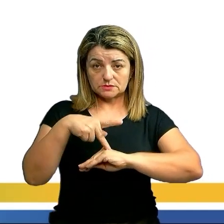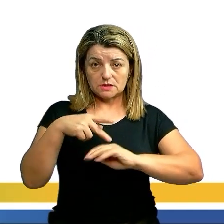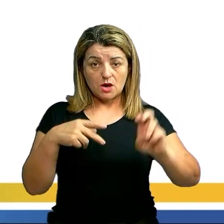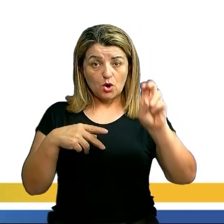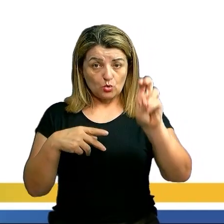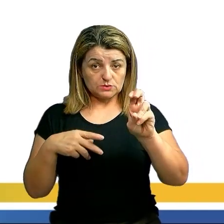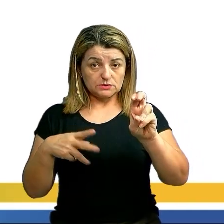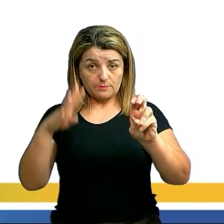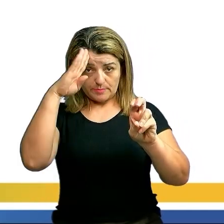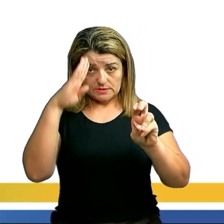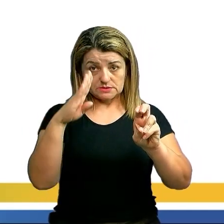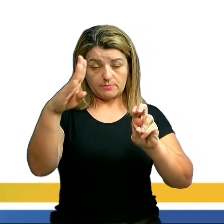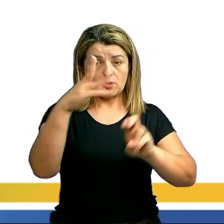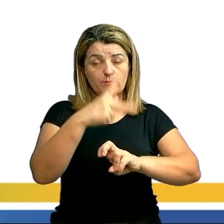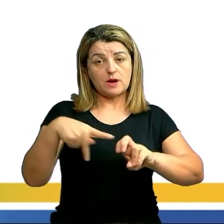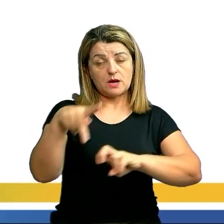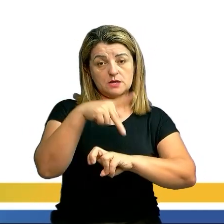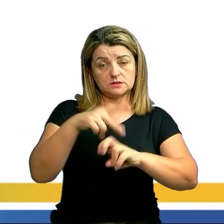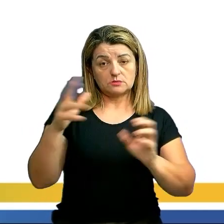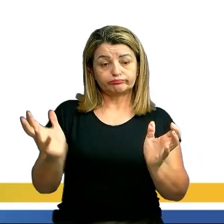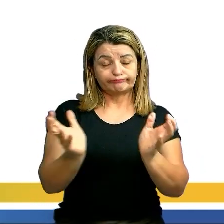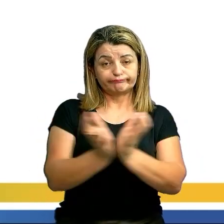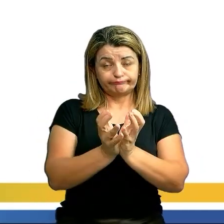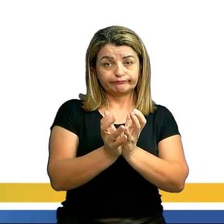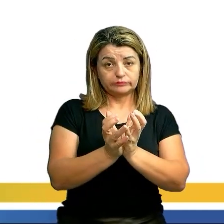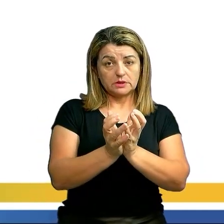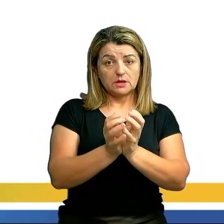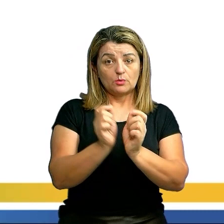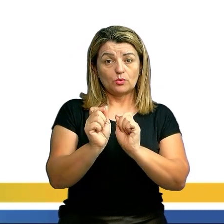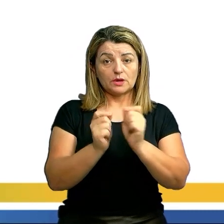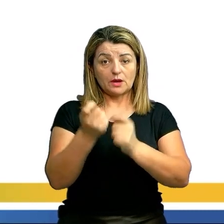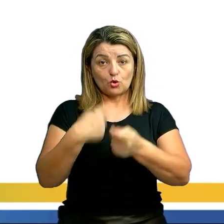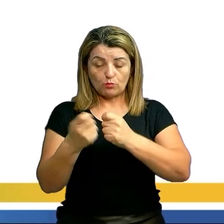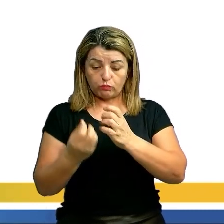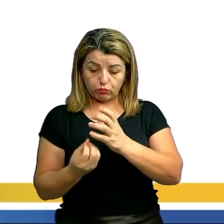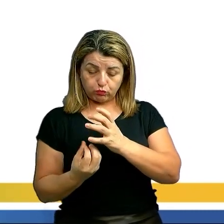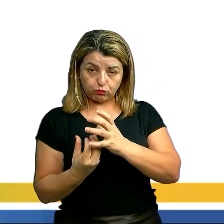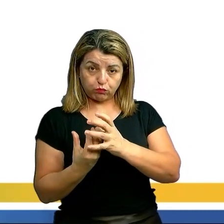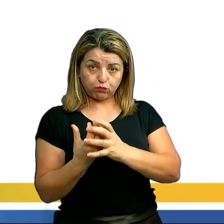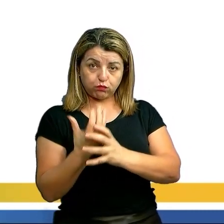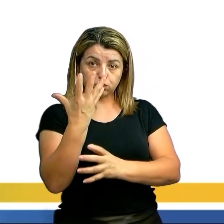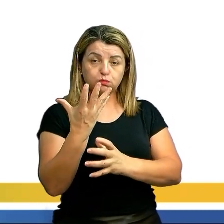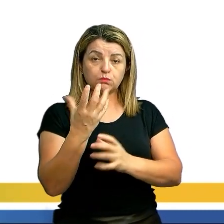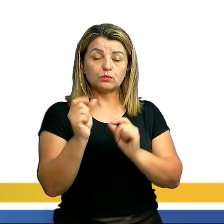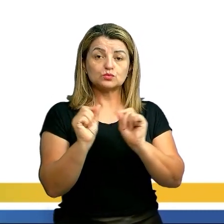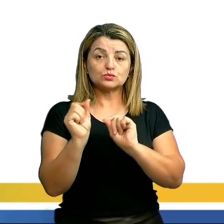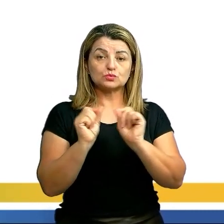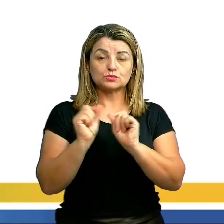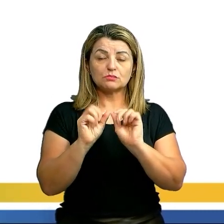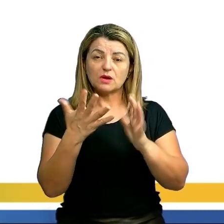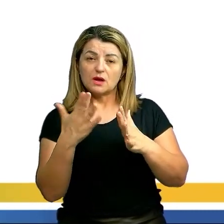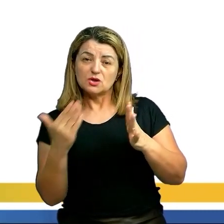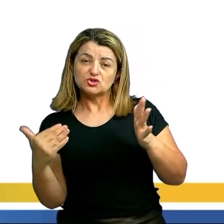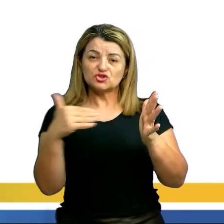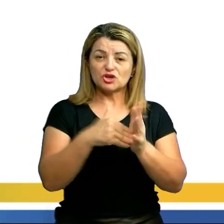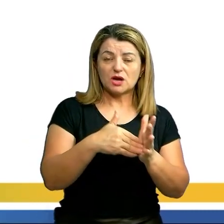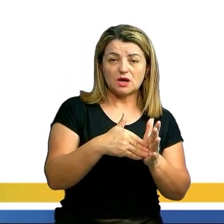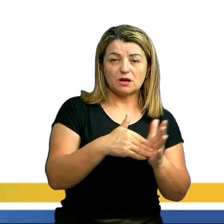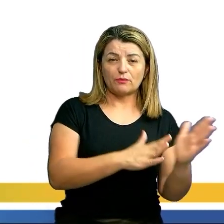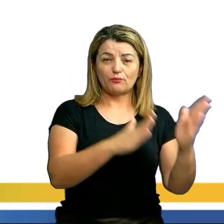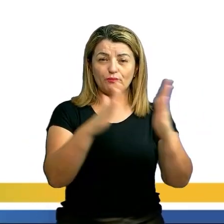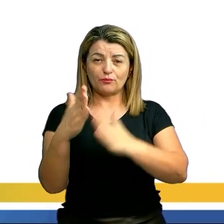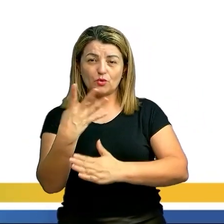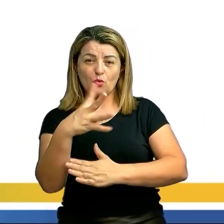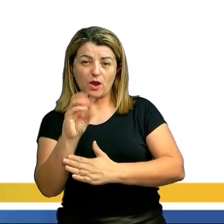5 principais países que são economias emergentes que podem chegar aí no período de 40, 50 anos a serem